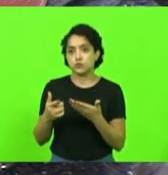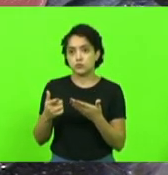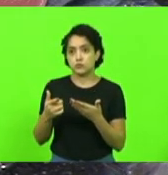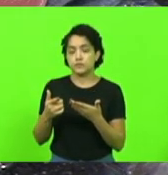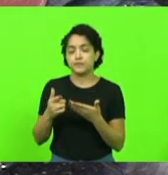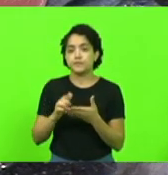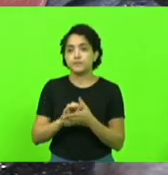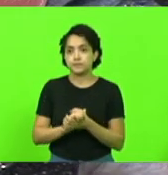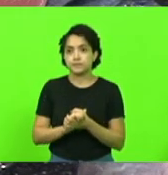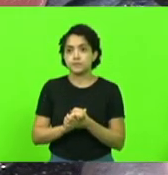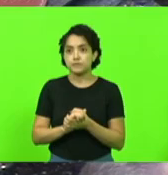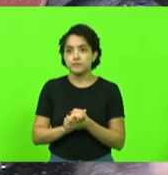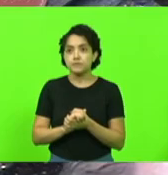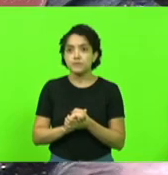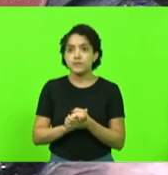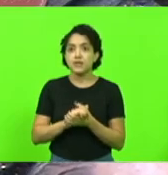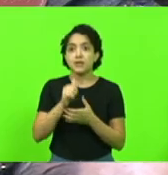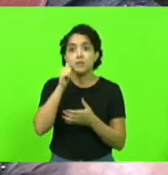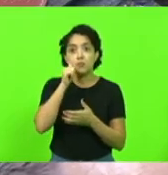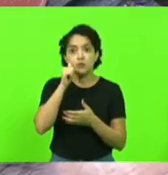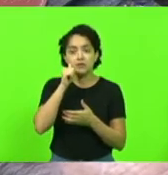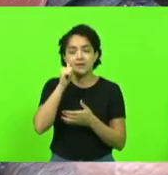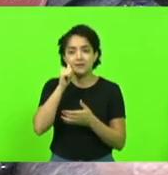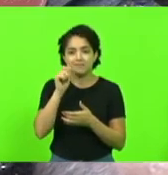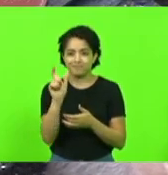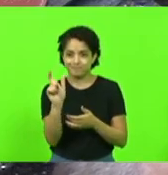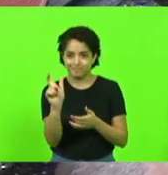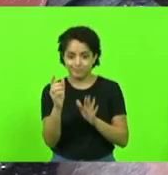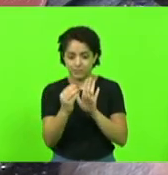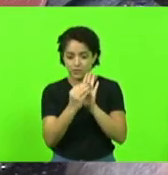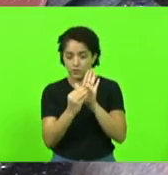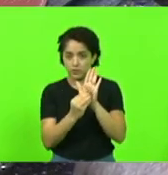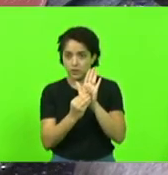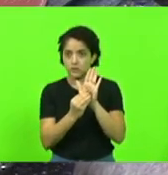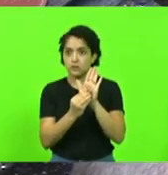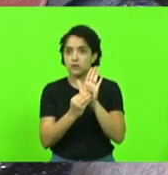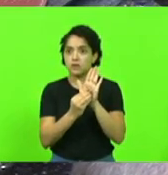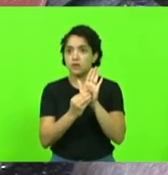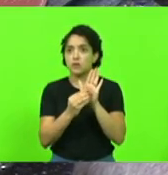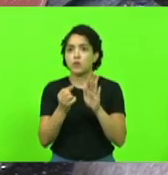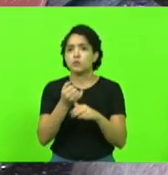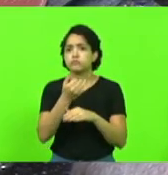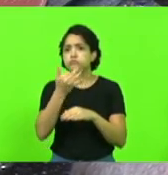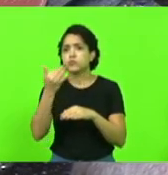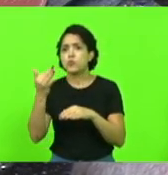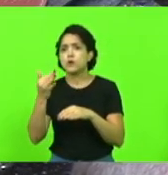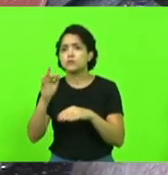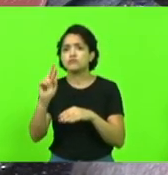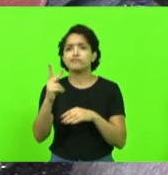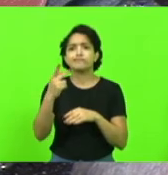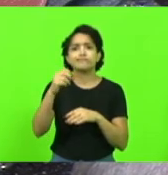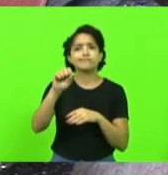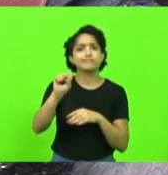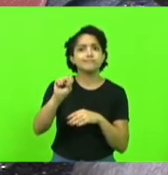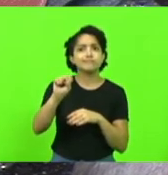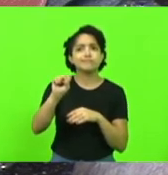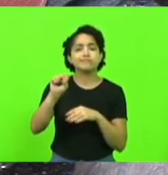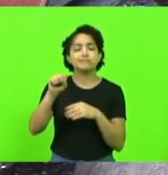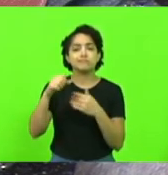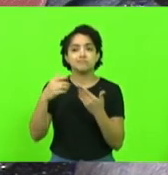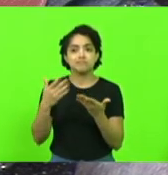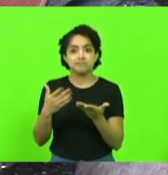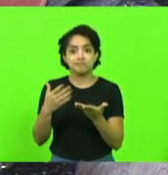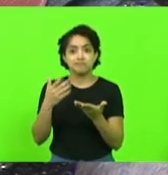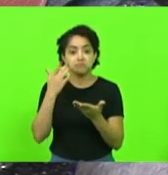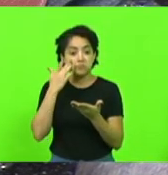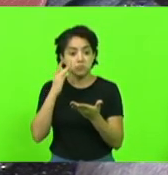que esta expressão mulher exclui, quantos pares homossexuais nós temos? Não sei se o deputado fez essa conta,